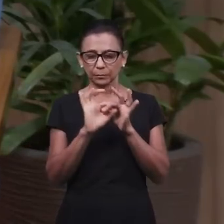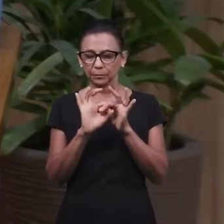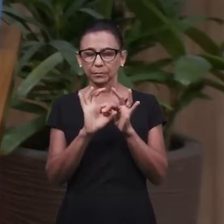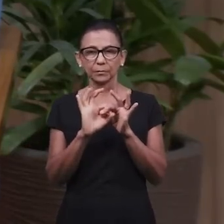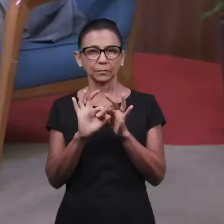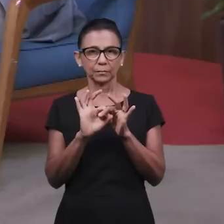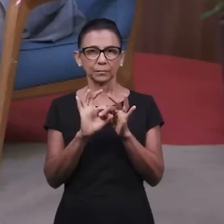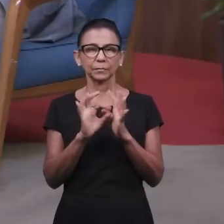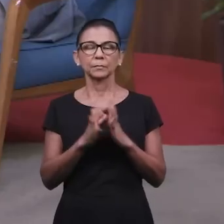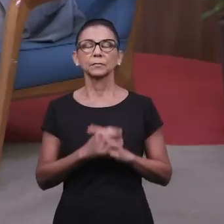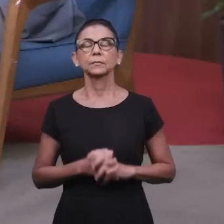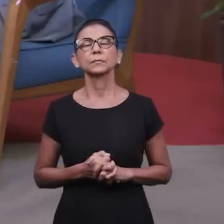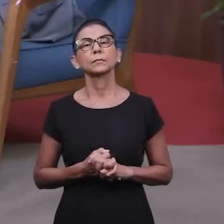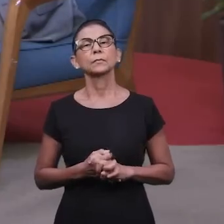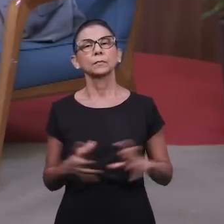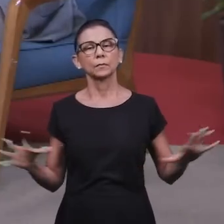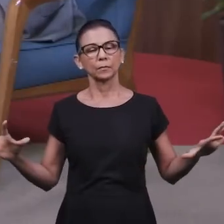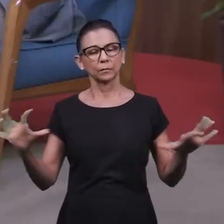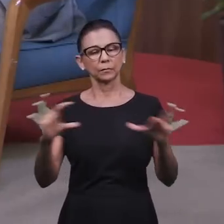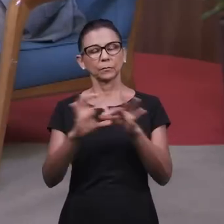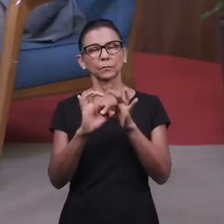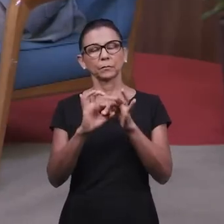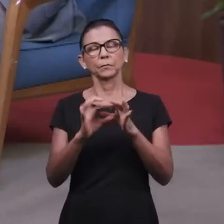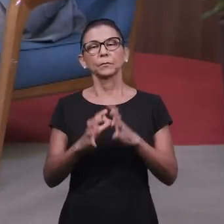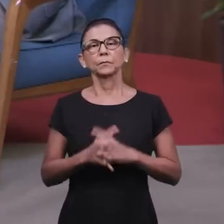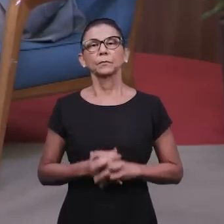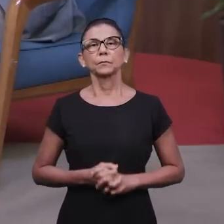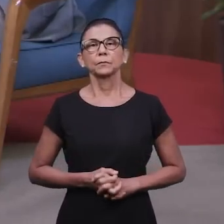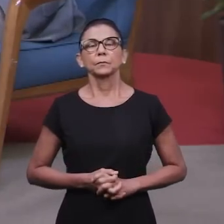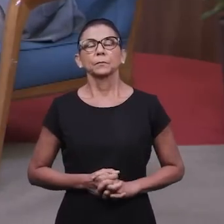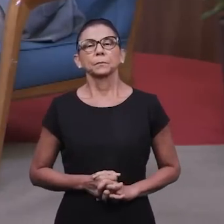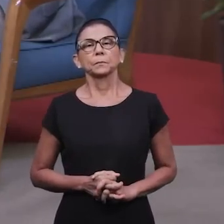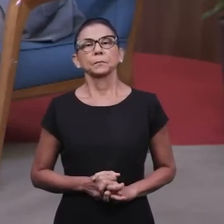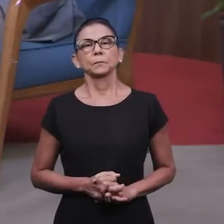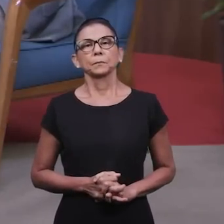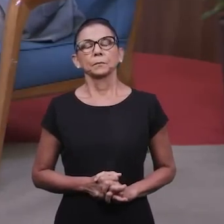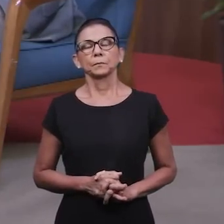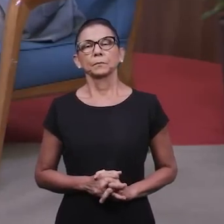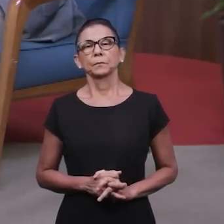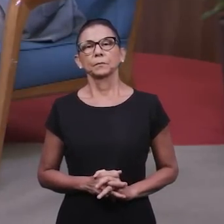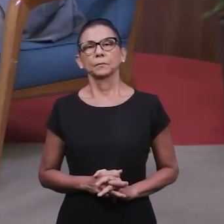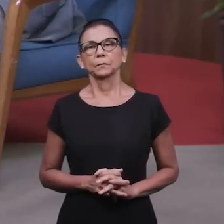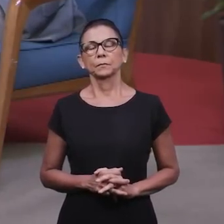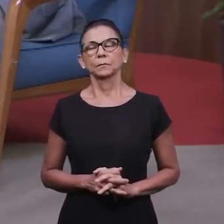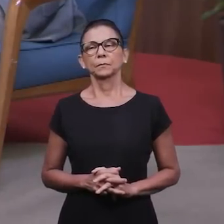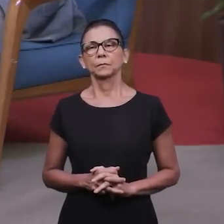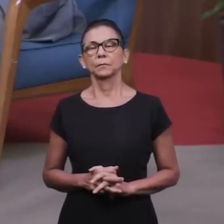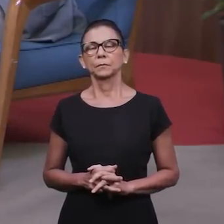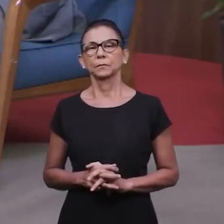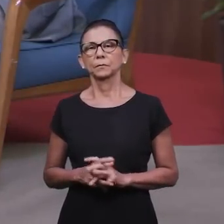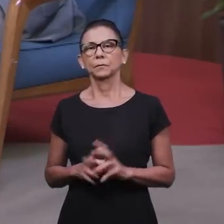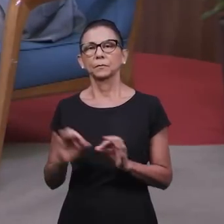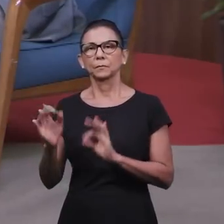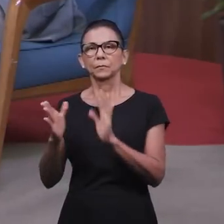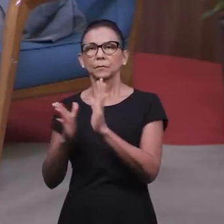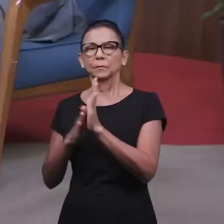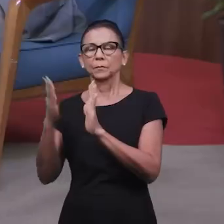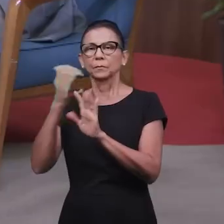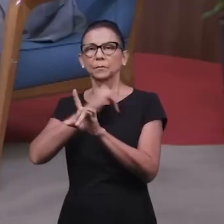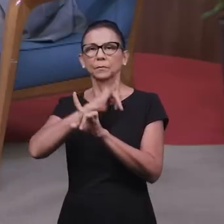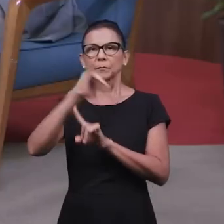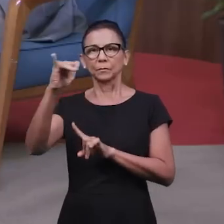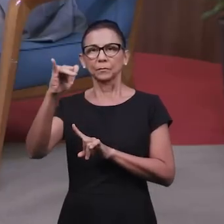linha subjacente, né? Ela está ligada em toda a palavra. Que liga o projeto profético de Deus,